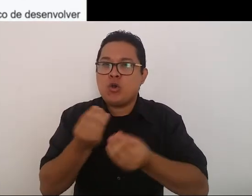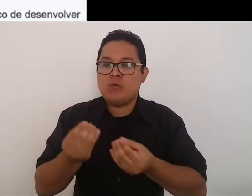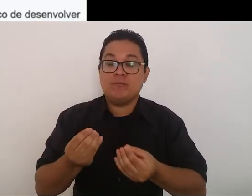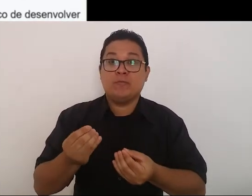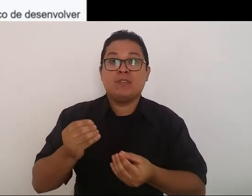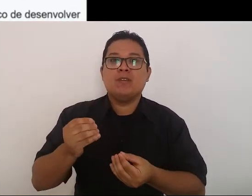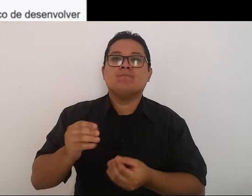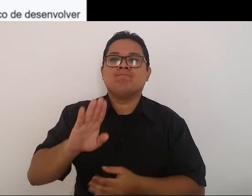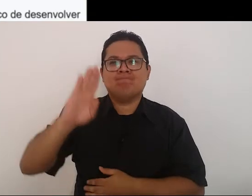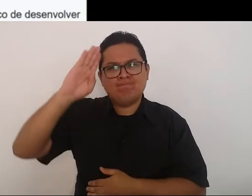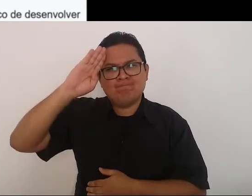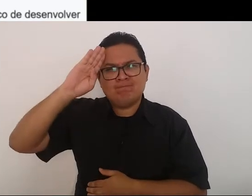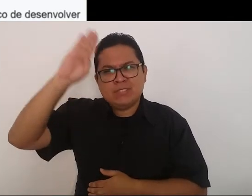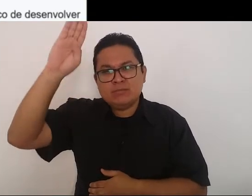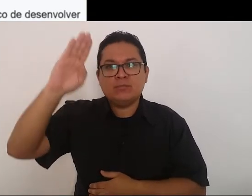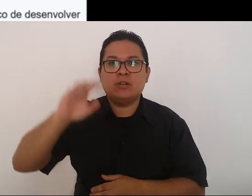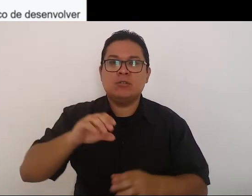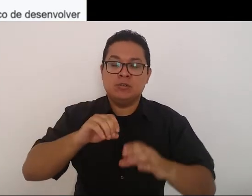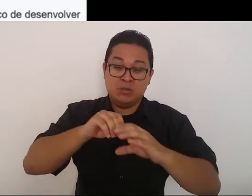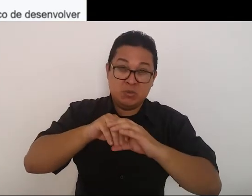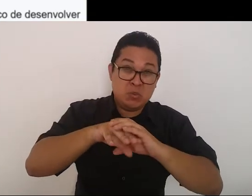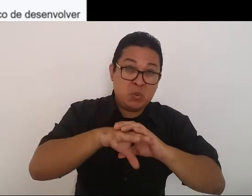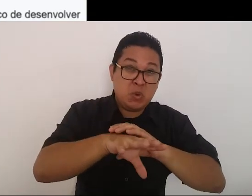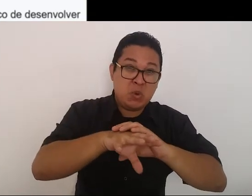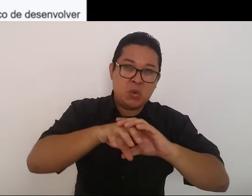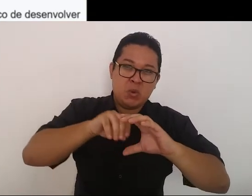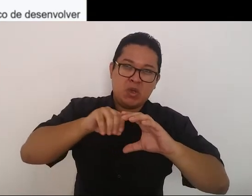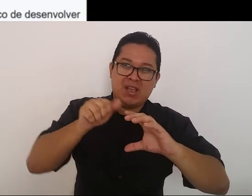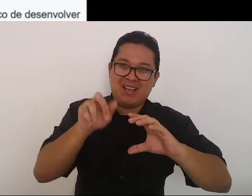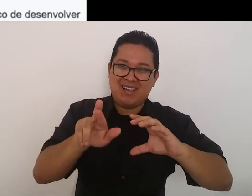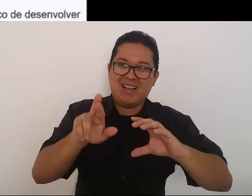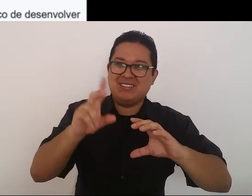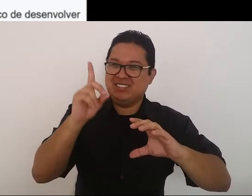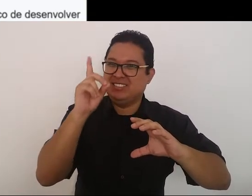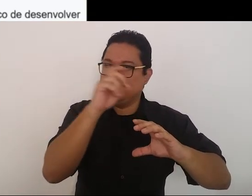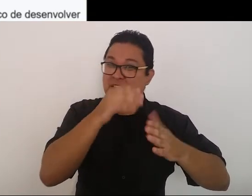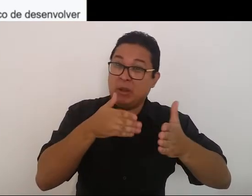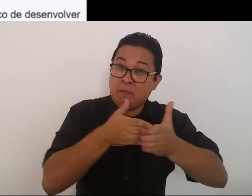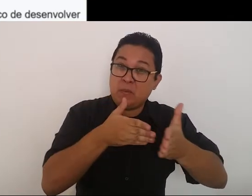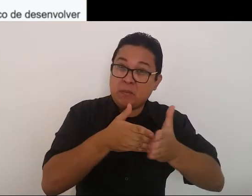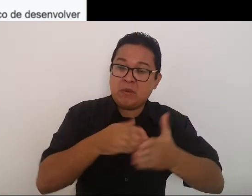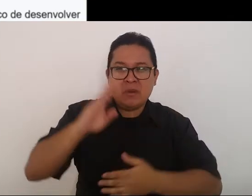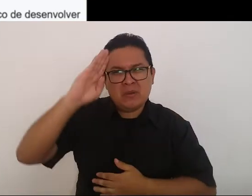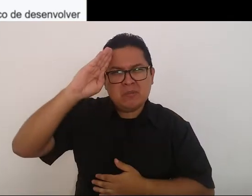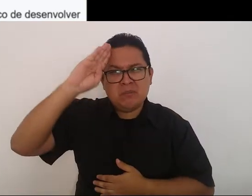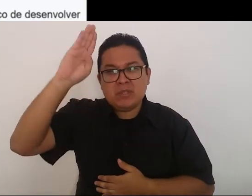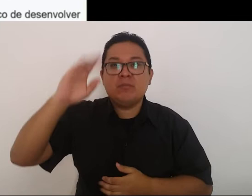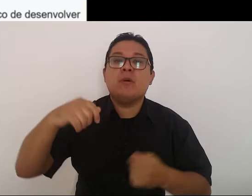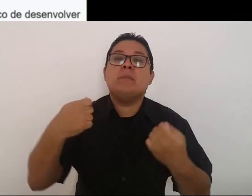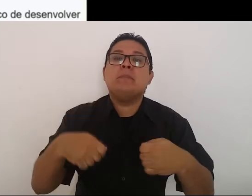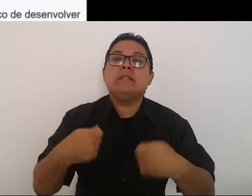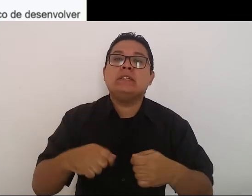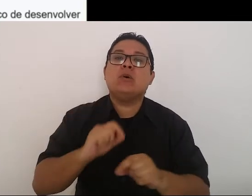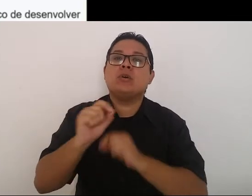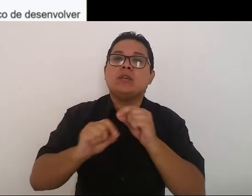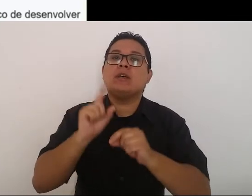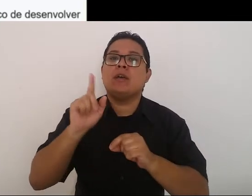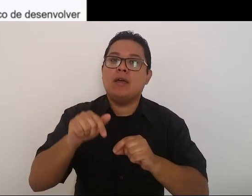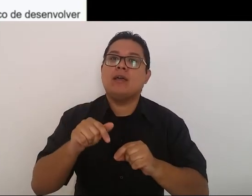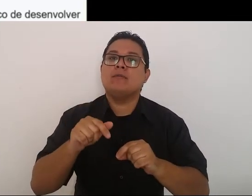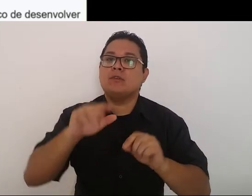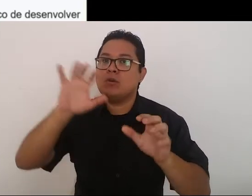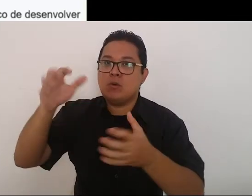grave, o principal é ajudar ela a respirar. Isso é o principal. Por isso que tem a questão dos respiradores. Não consigo